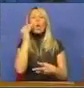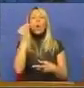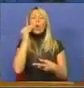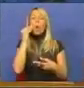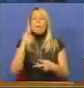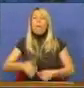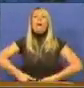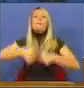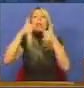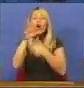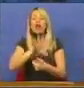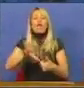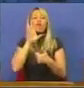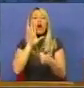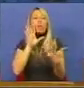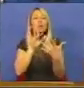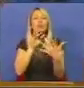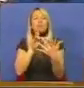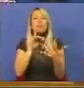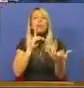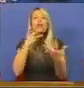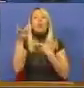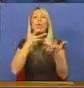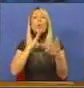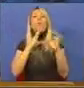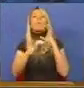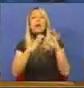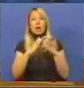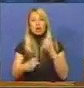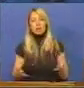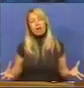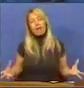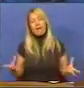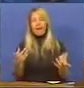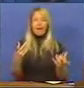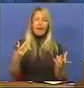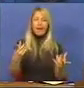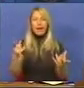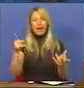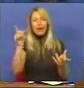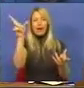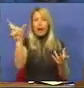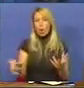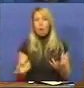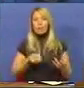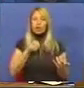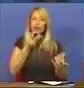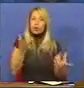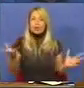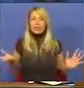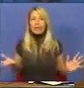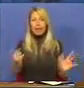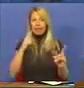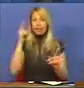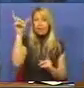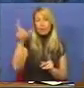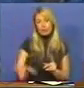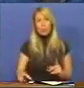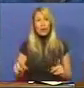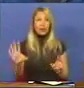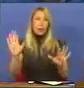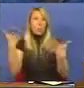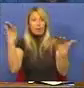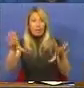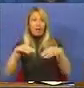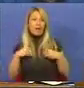é uma generosidade linguística da sua parte que eu creio que será o primeiro a reconhecer. Em segundo lugar, queria